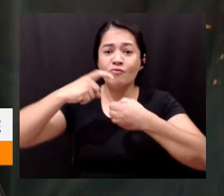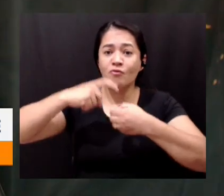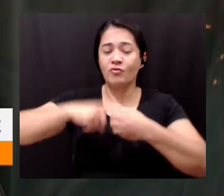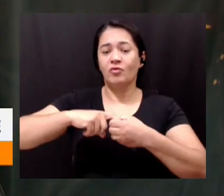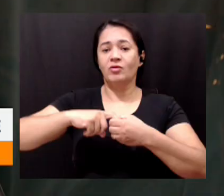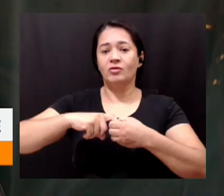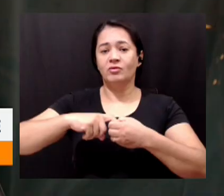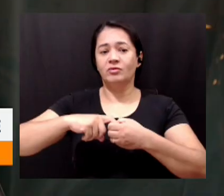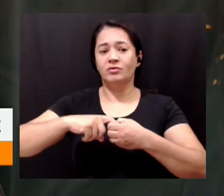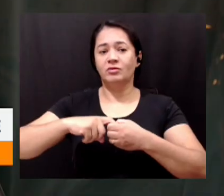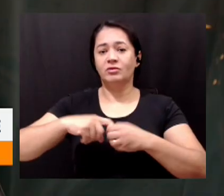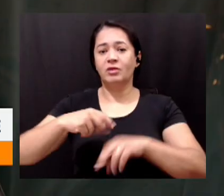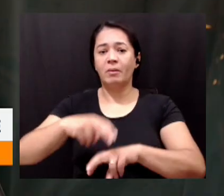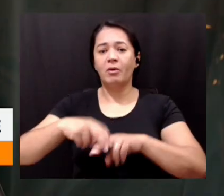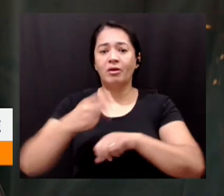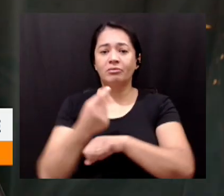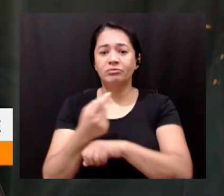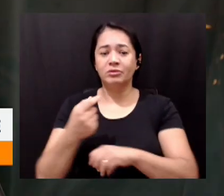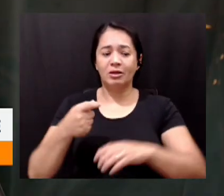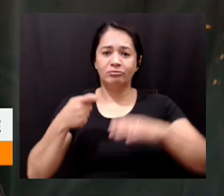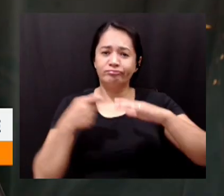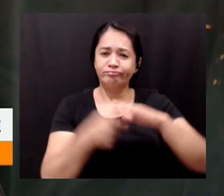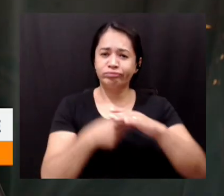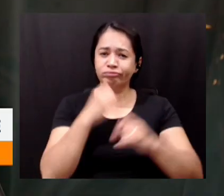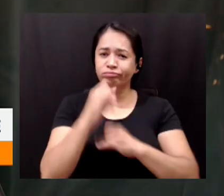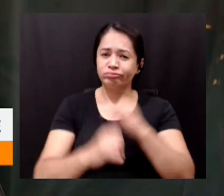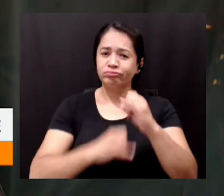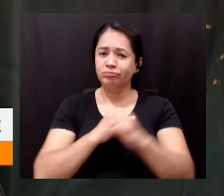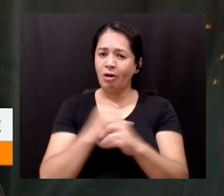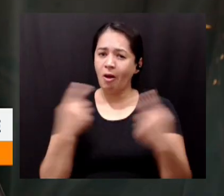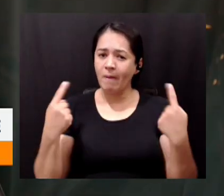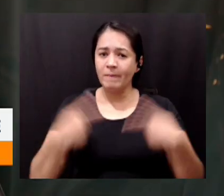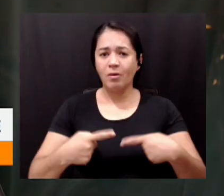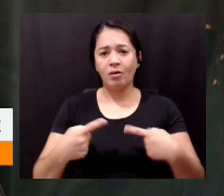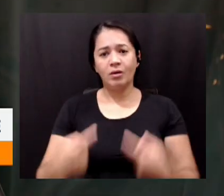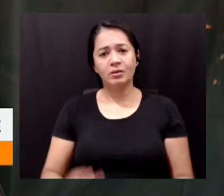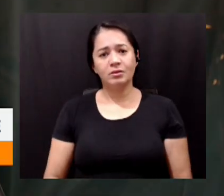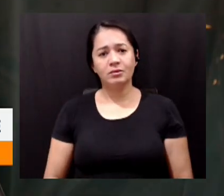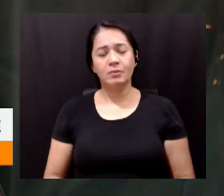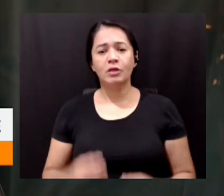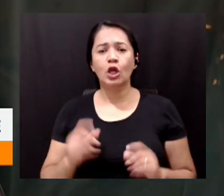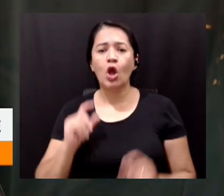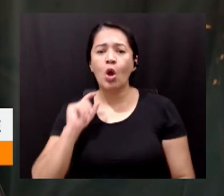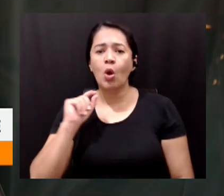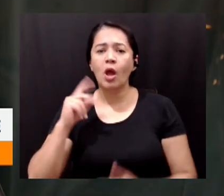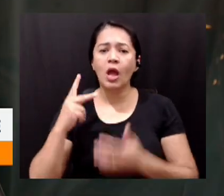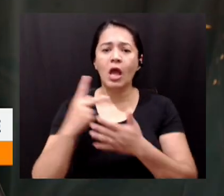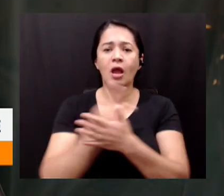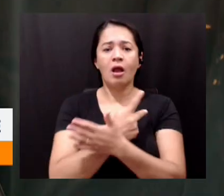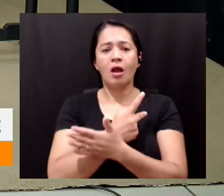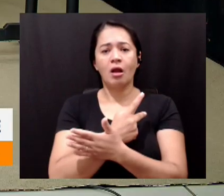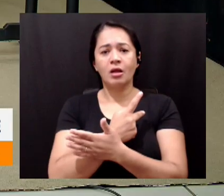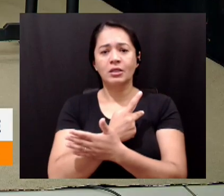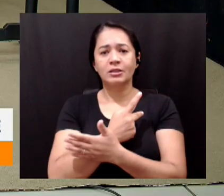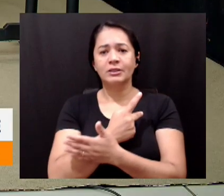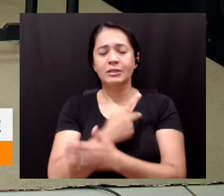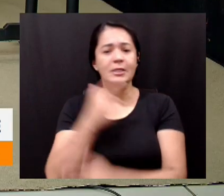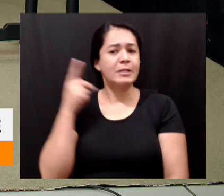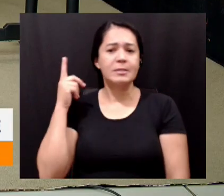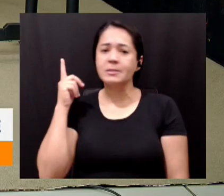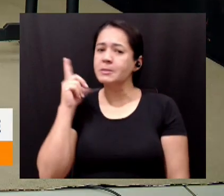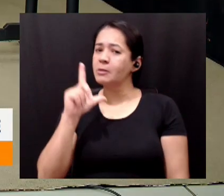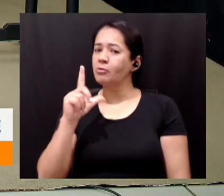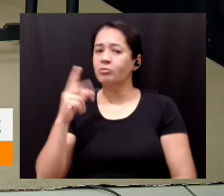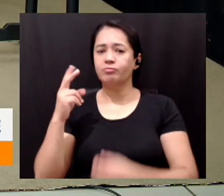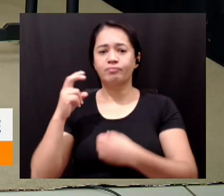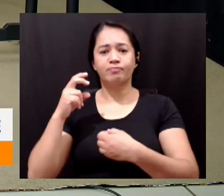aí das apostas. Eu gostaria que você explicasse para a gente o que acontece desse não conseguir voltar, né?